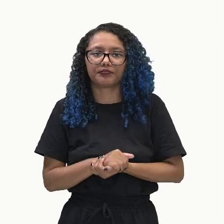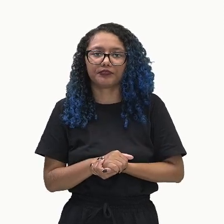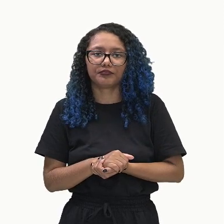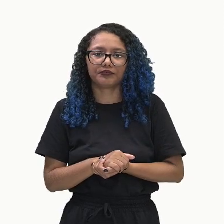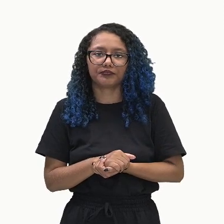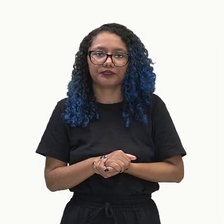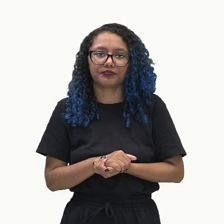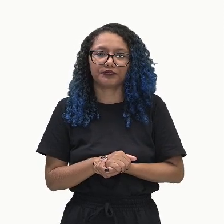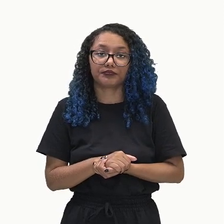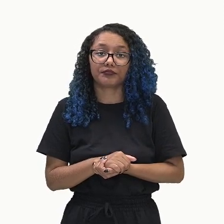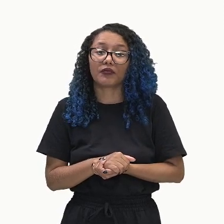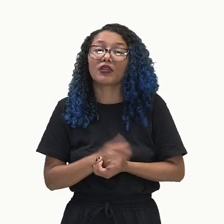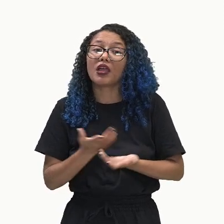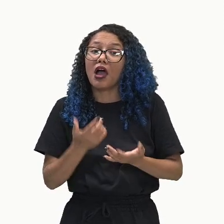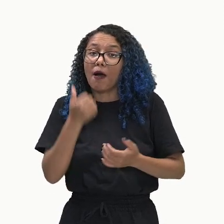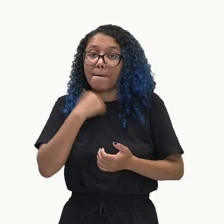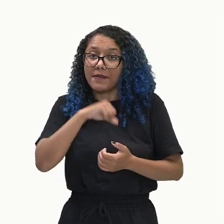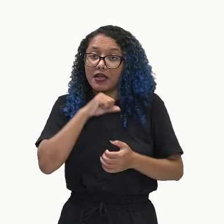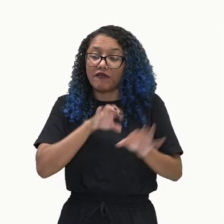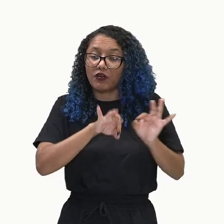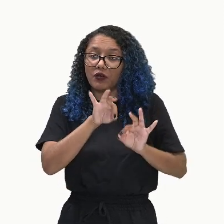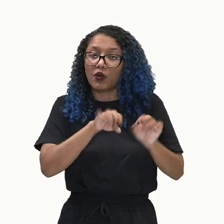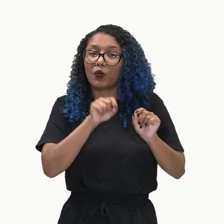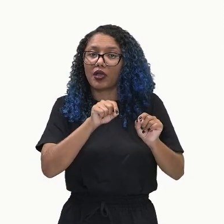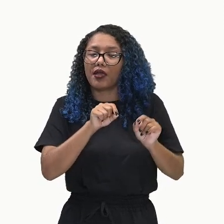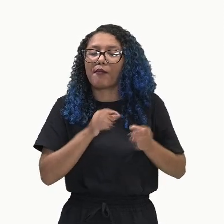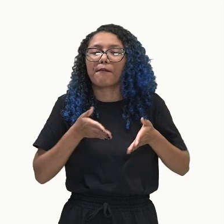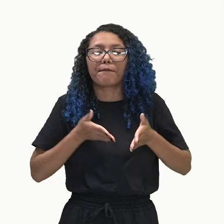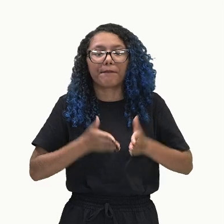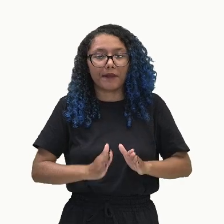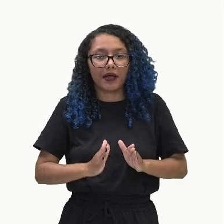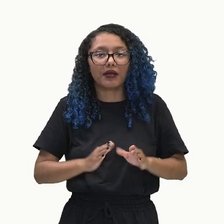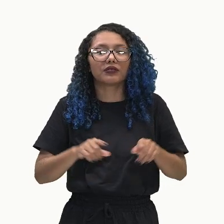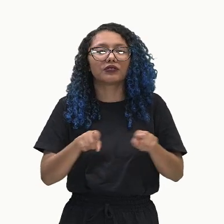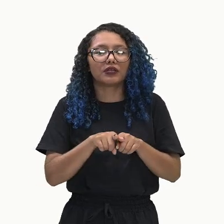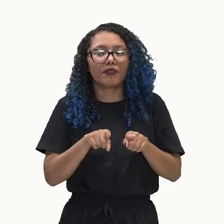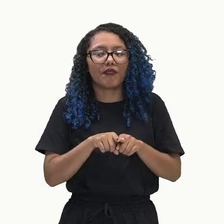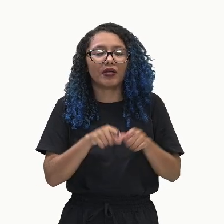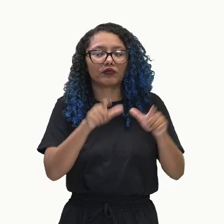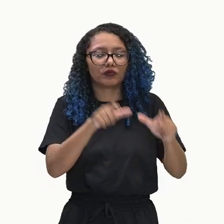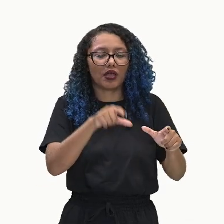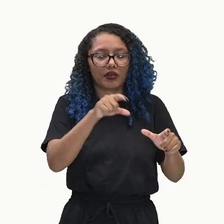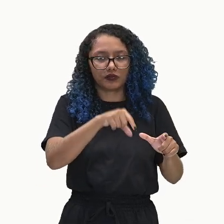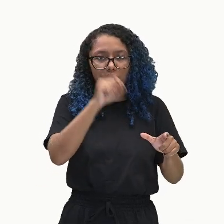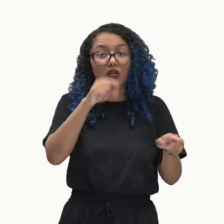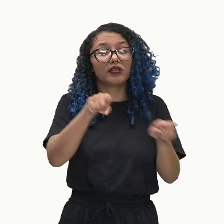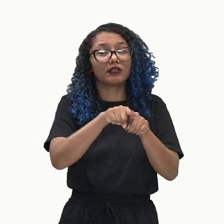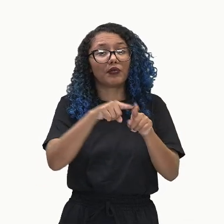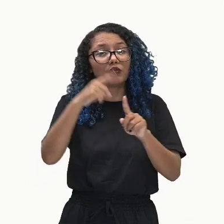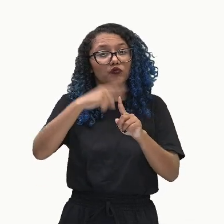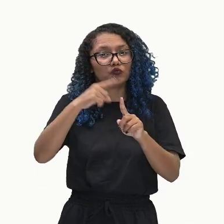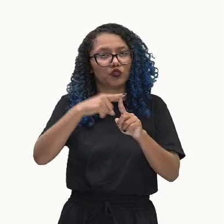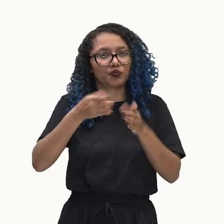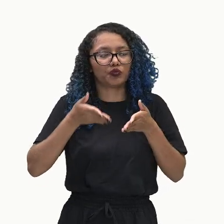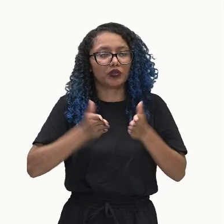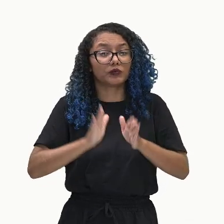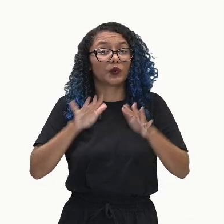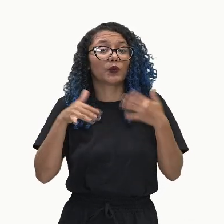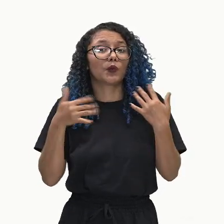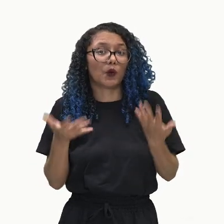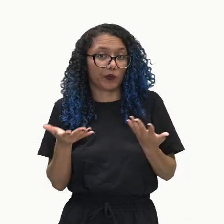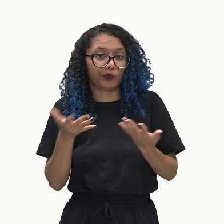da mãe para o parto, a escolha do local e o método de nascimento. E o aspecto do